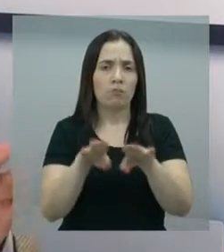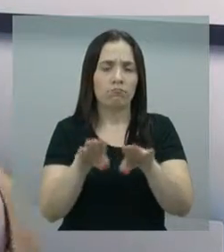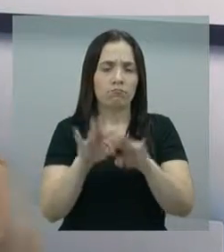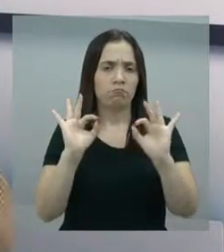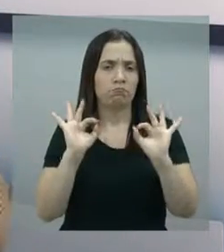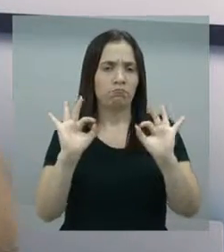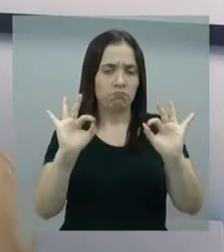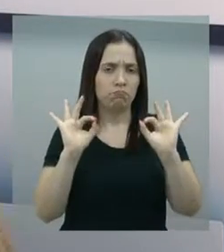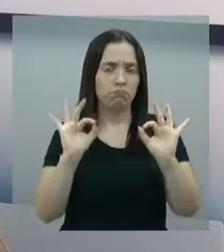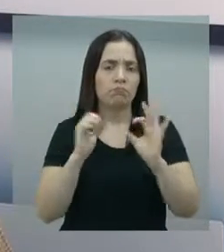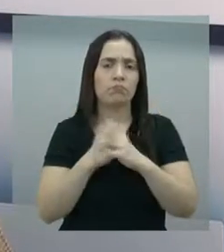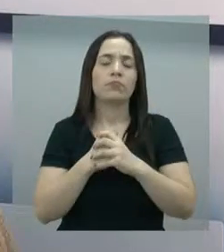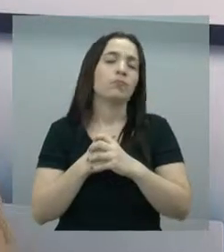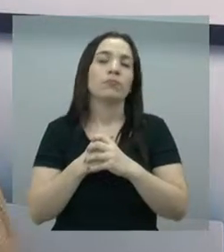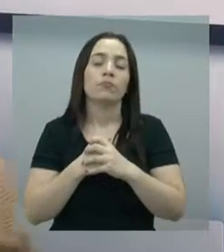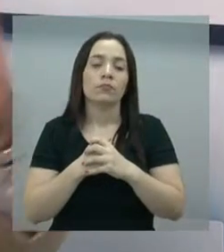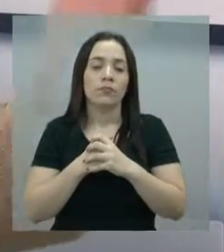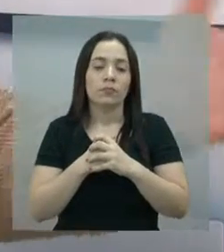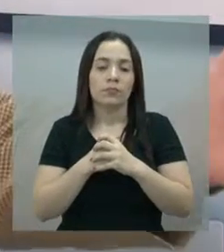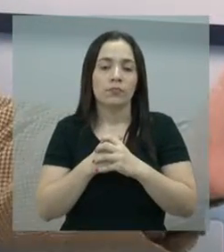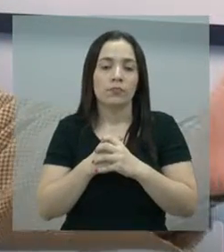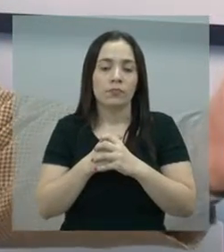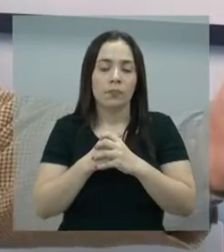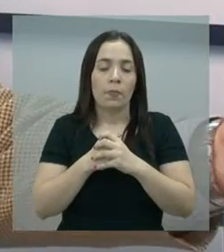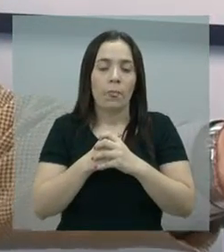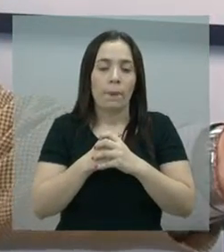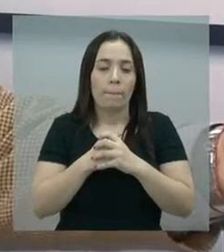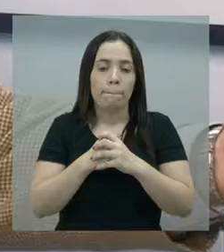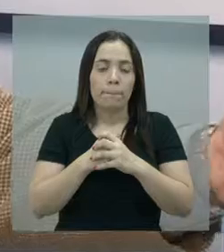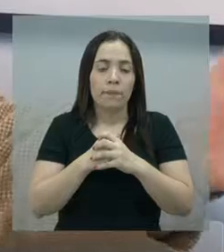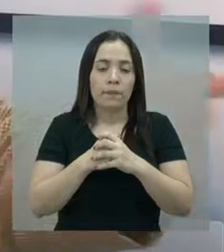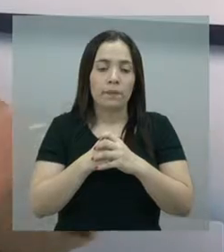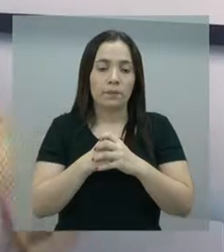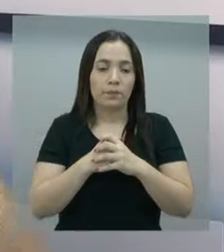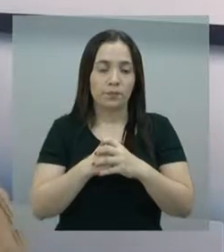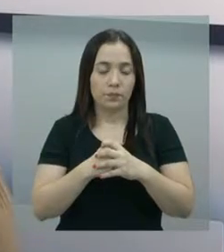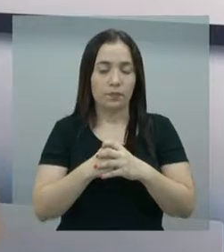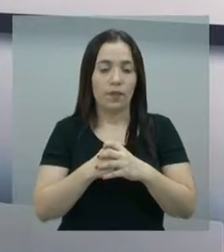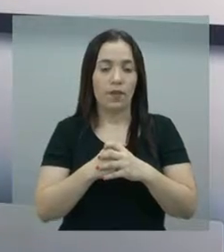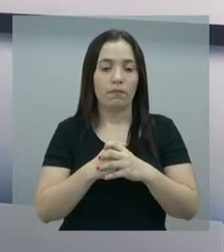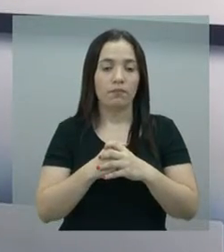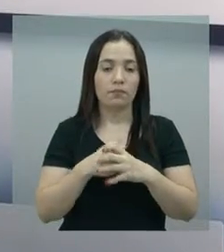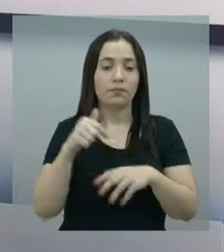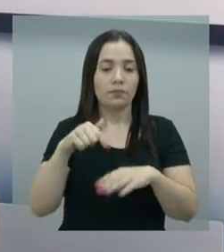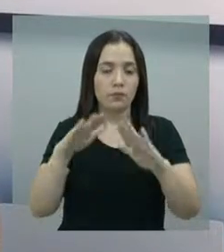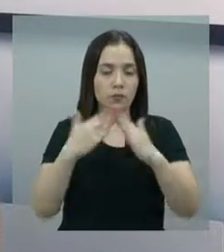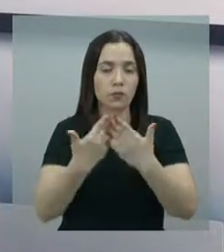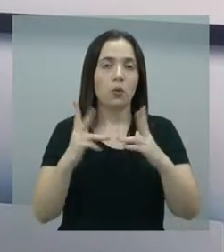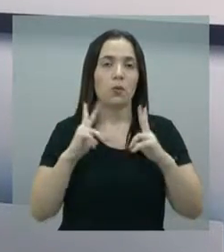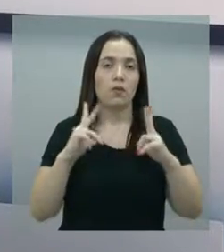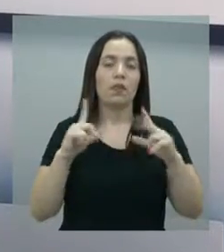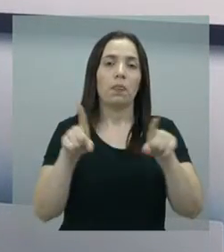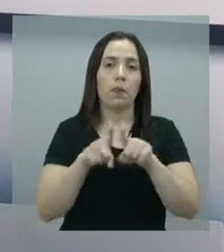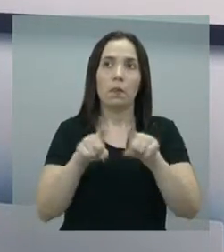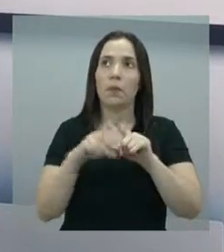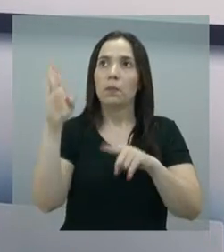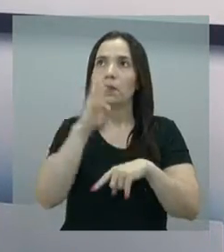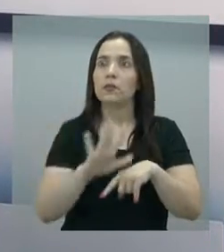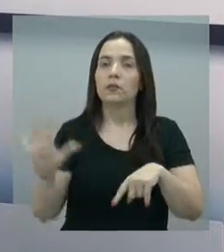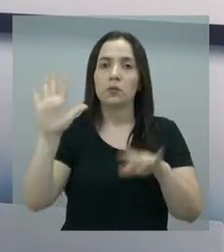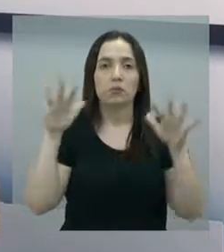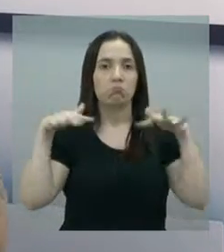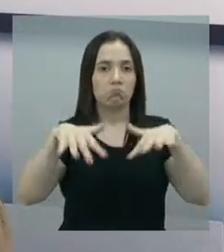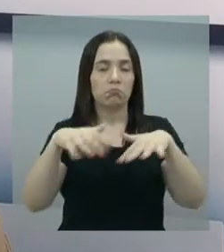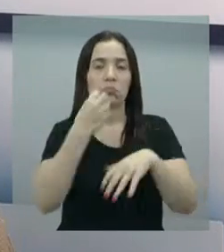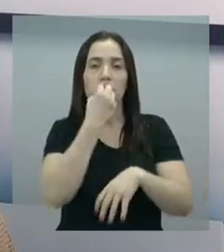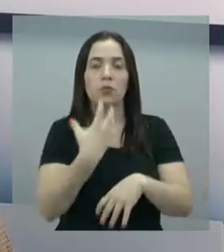Fortaleza, que são escolas de excelência, reconhecidas a nível nacional também. Até isso o Ceará é reconhecido. O Ceará tem